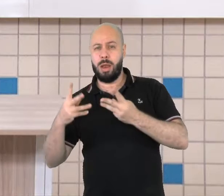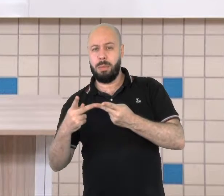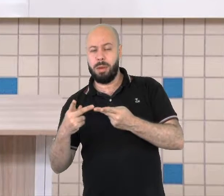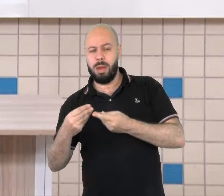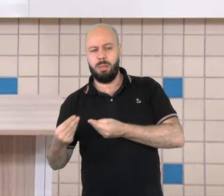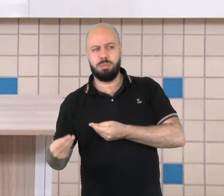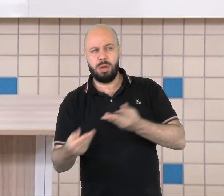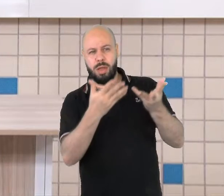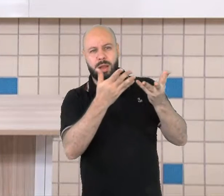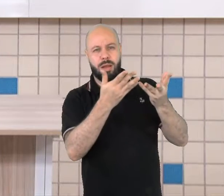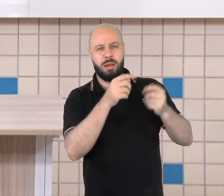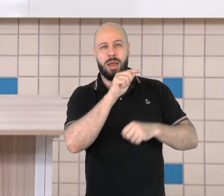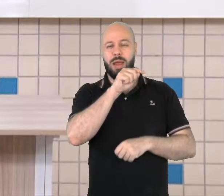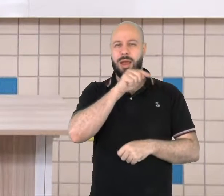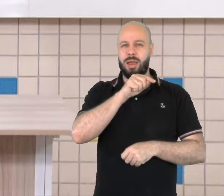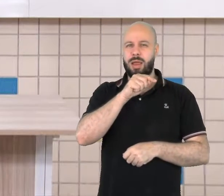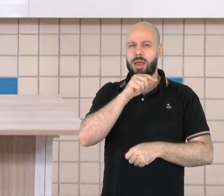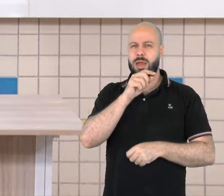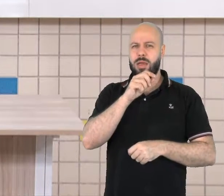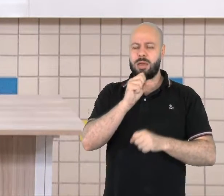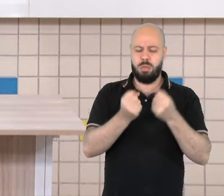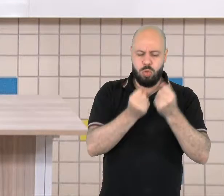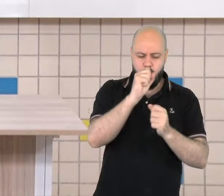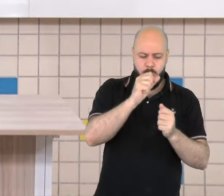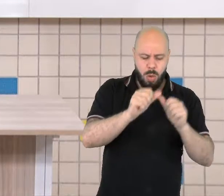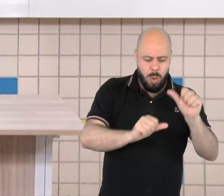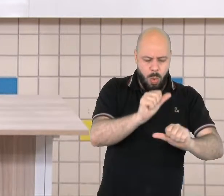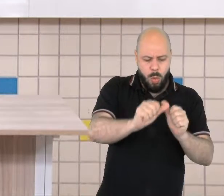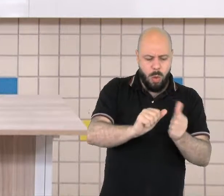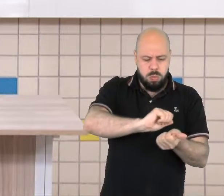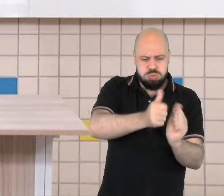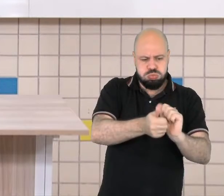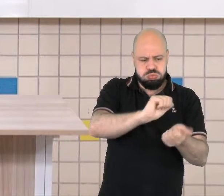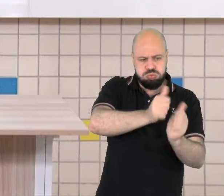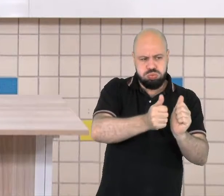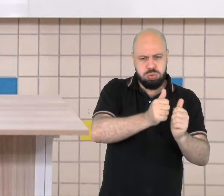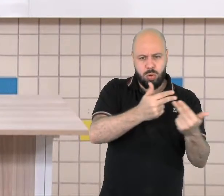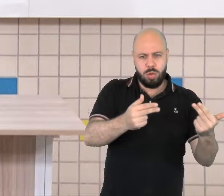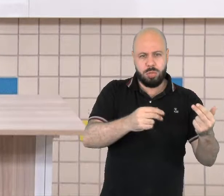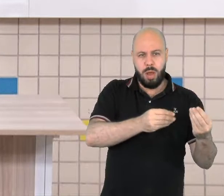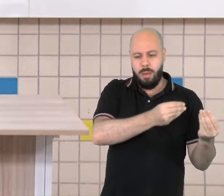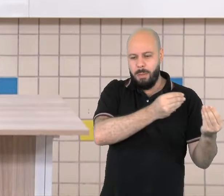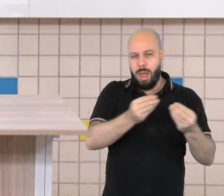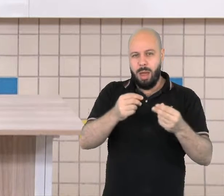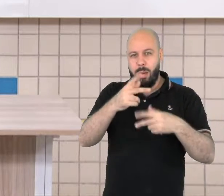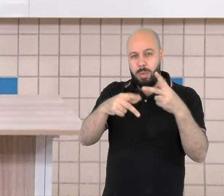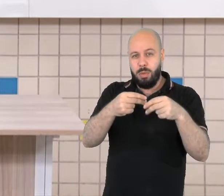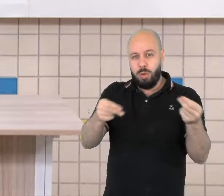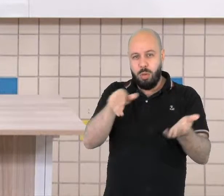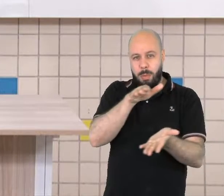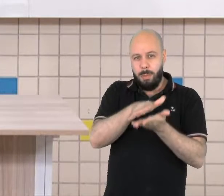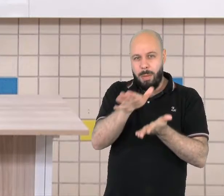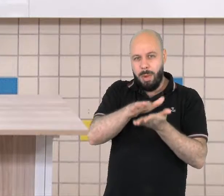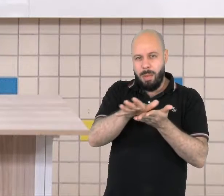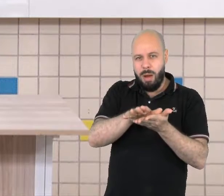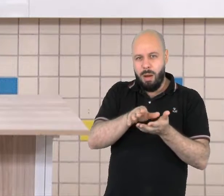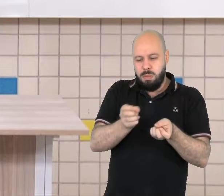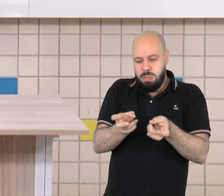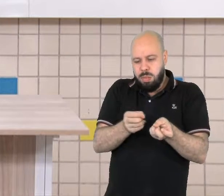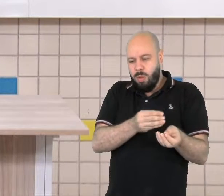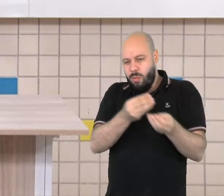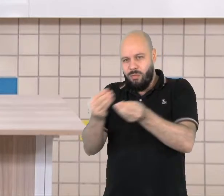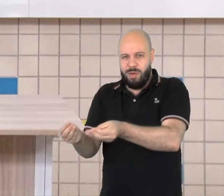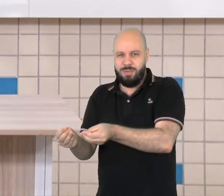rico. Esse país rico modifica ela, a matéria-prima, e manda os produtos